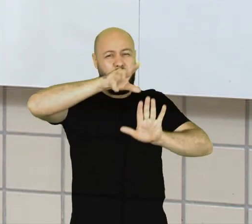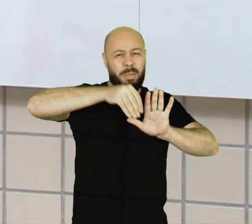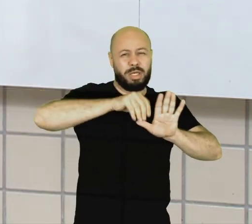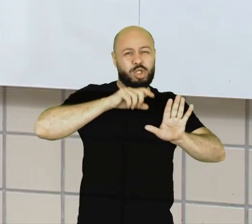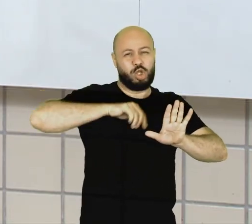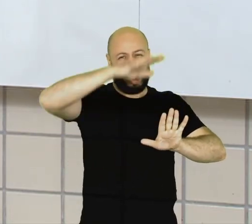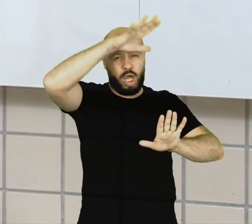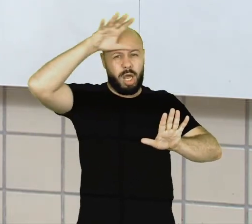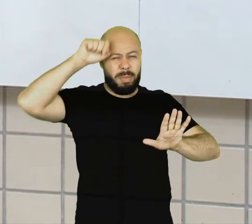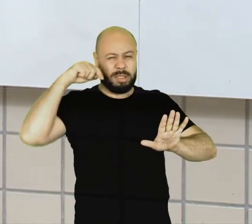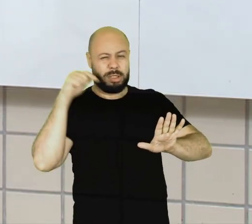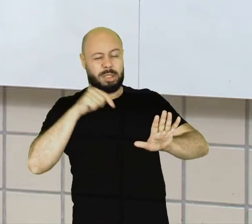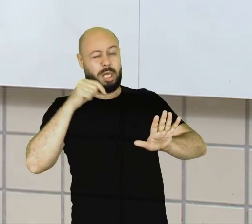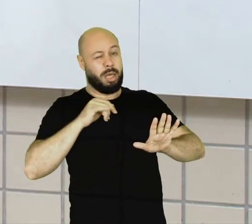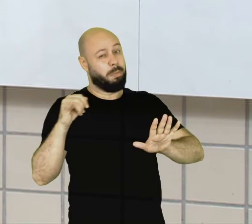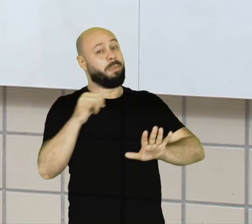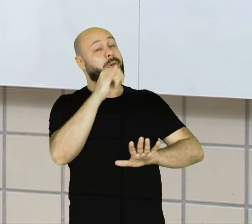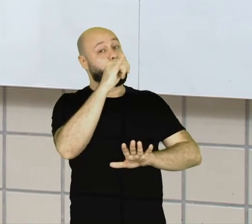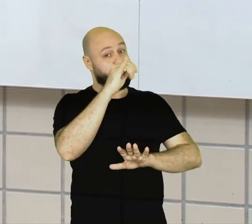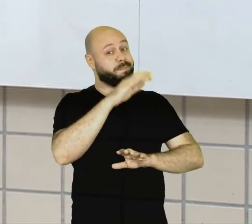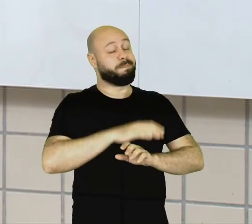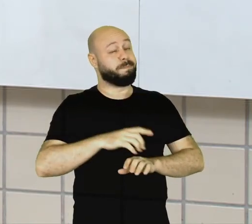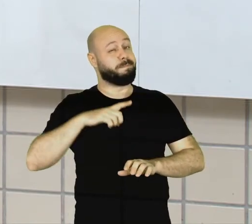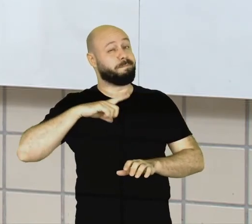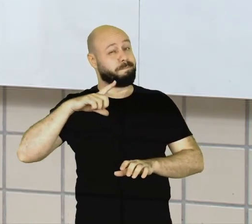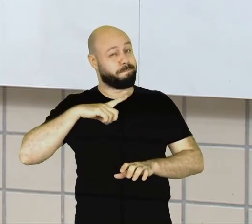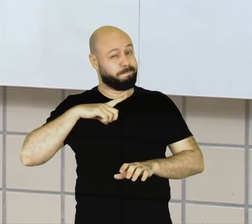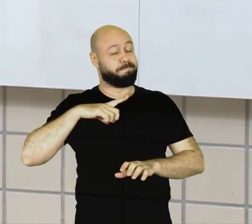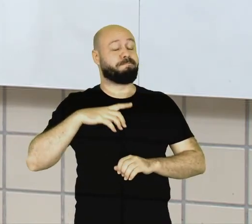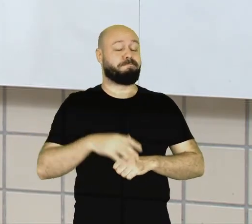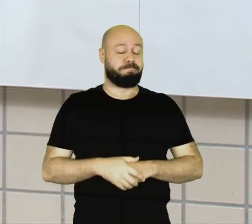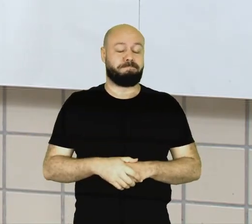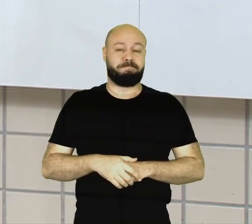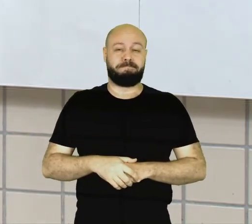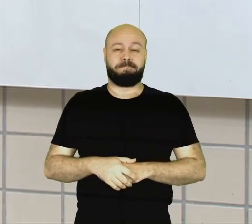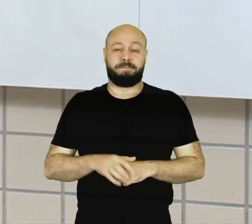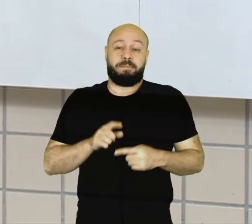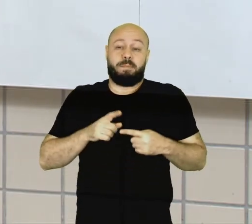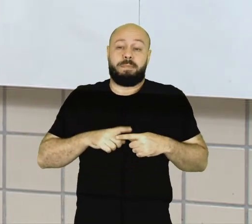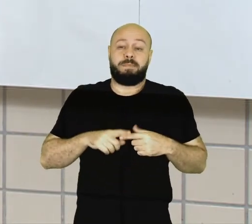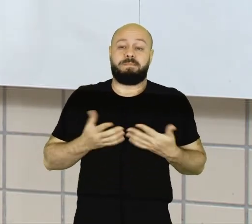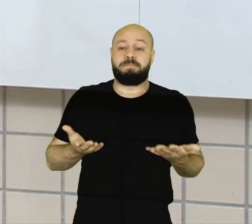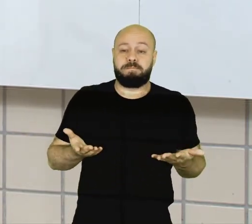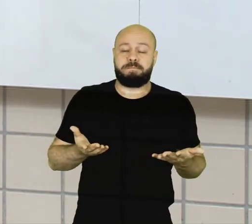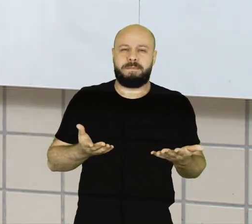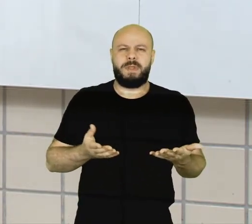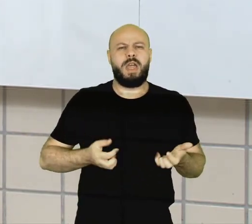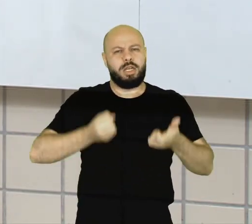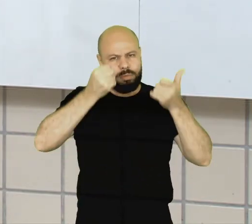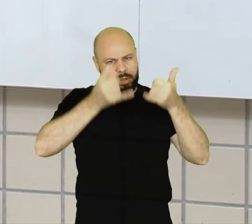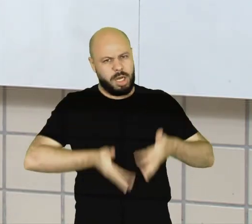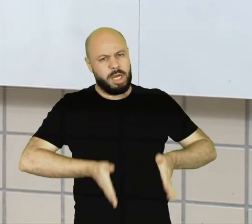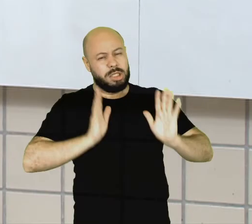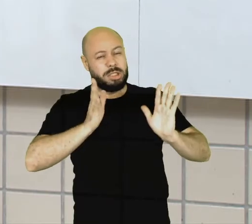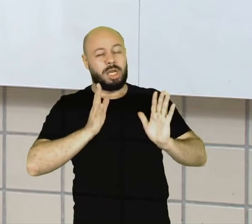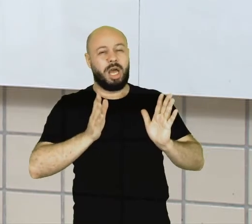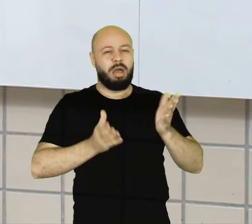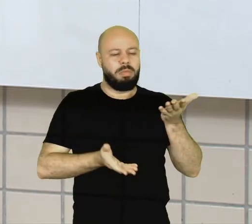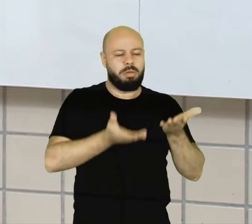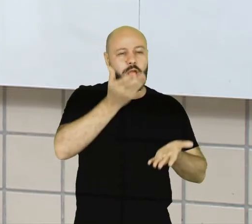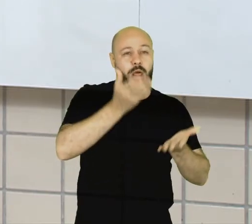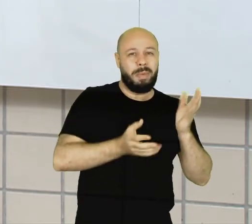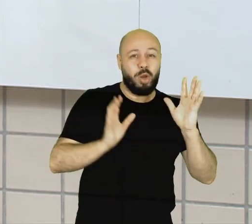é bastante importante, ela tem uma importância muito grande porque, como eu falei, ela equilibra